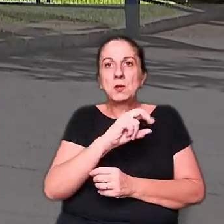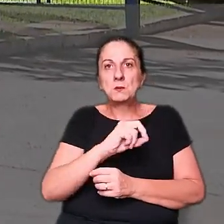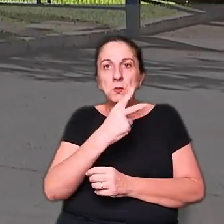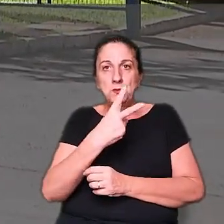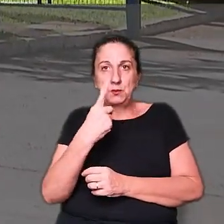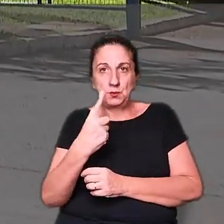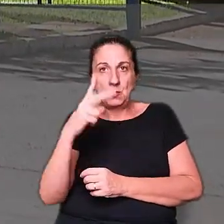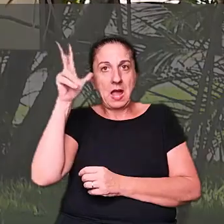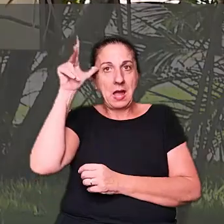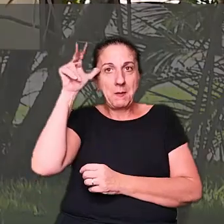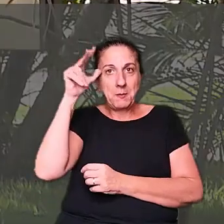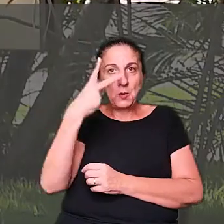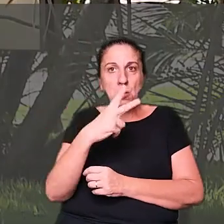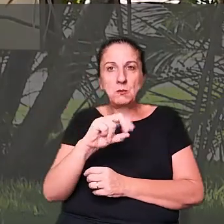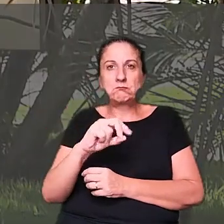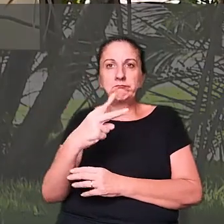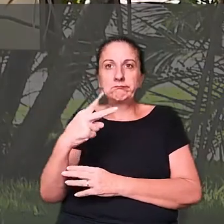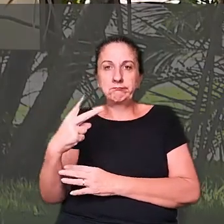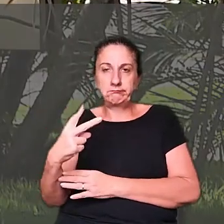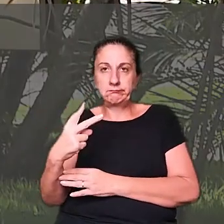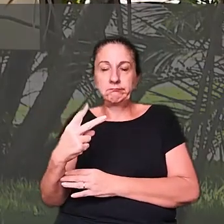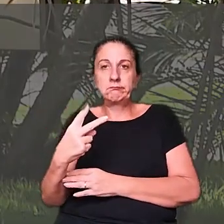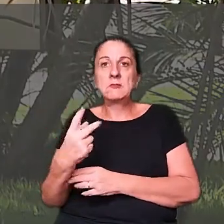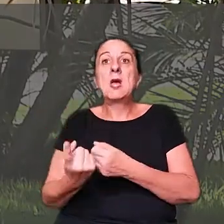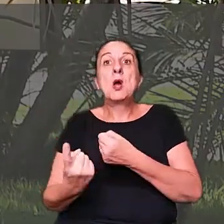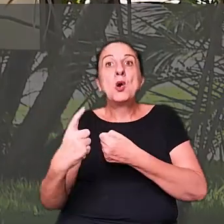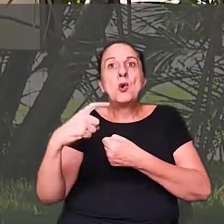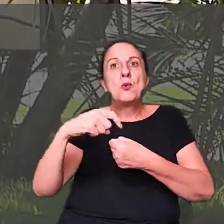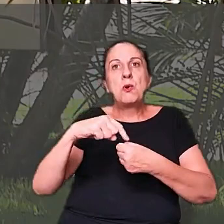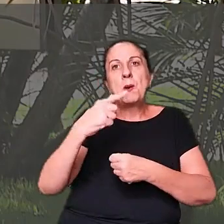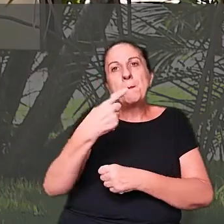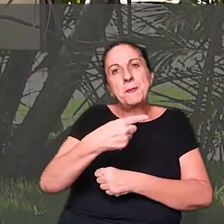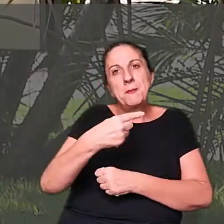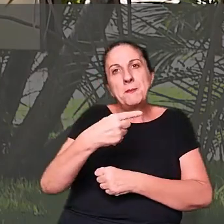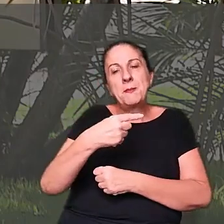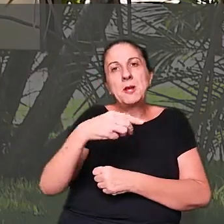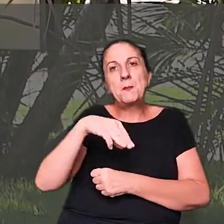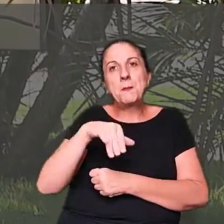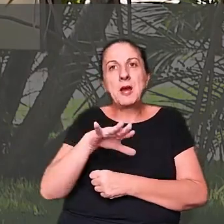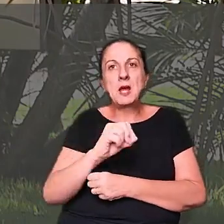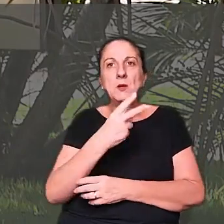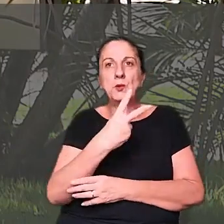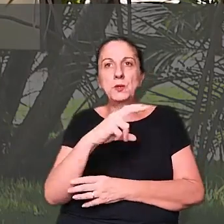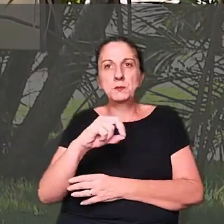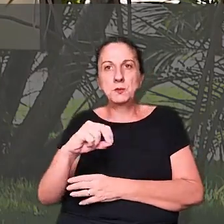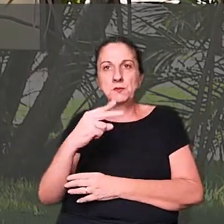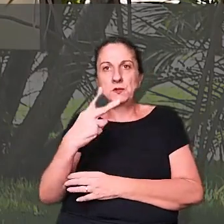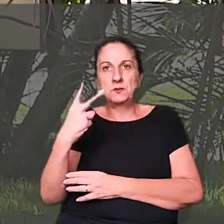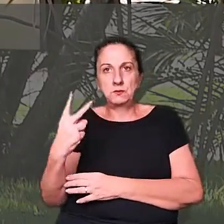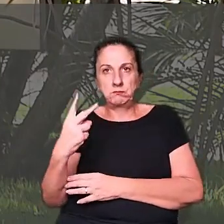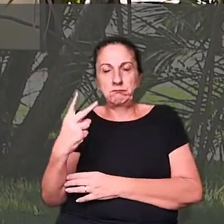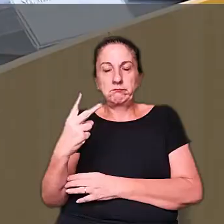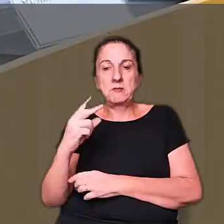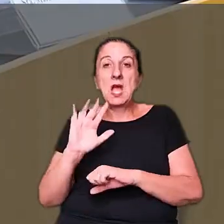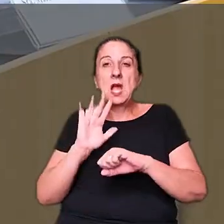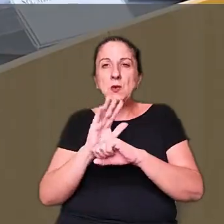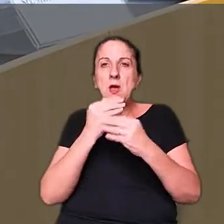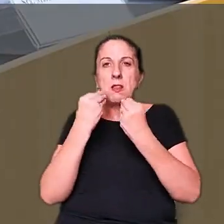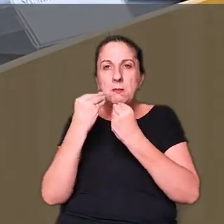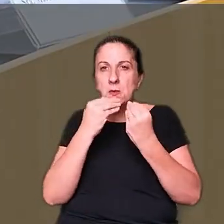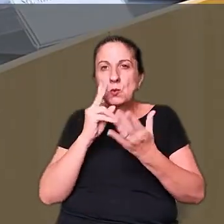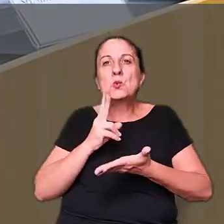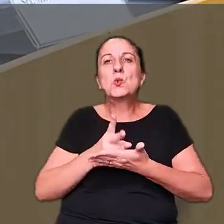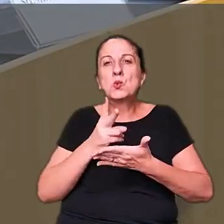maio de 2021 e abril de 2022, retroativo a 1º de maio de 2022. O